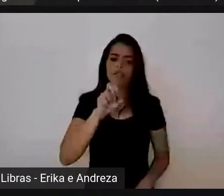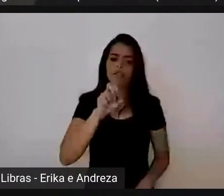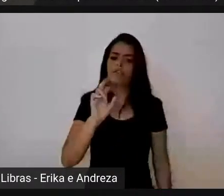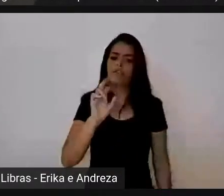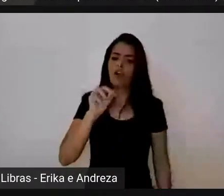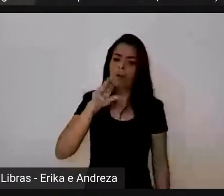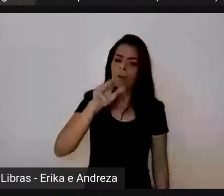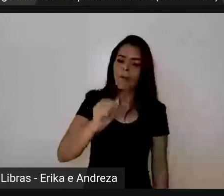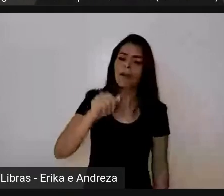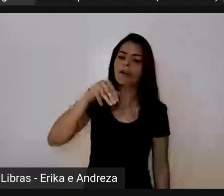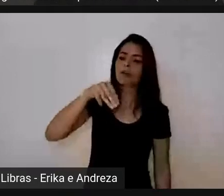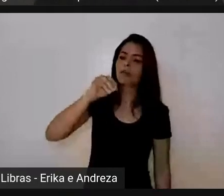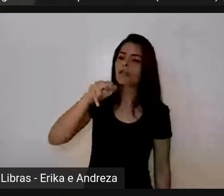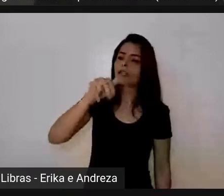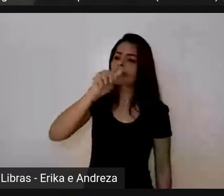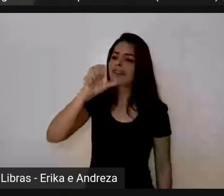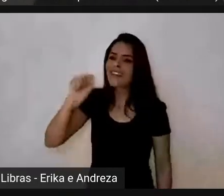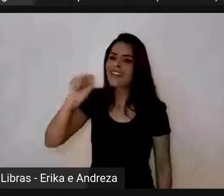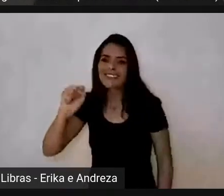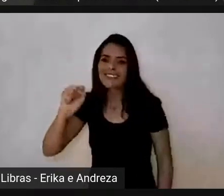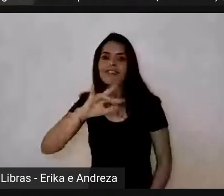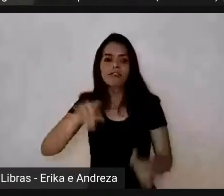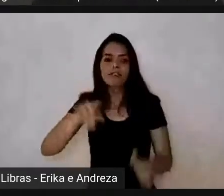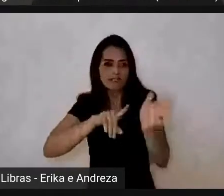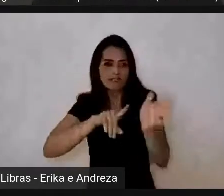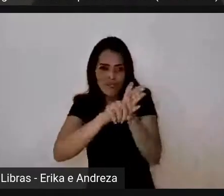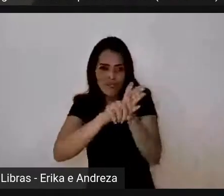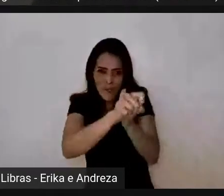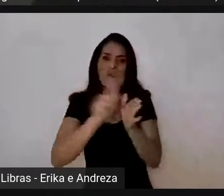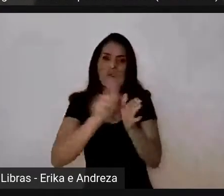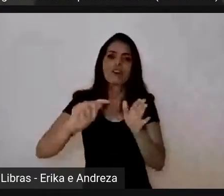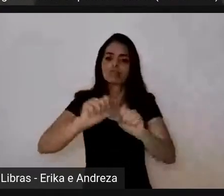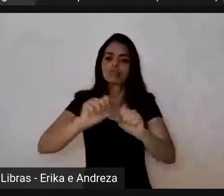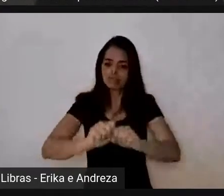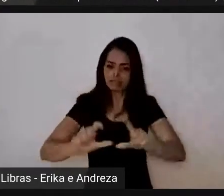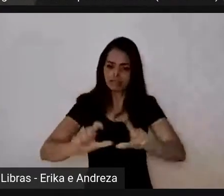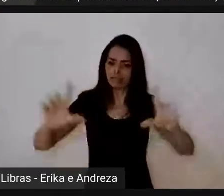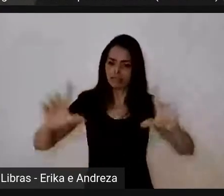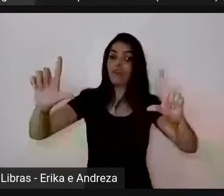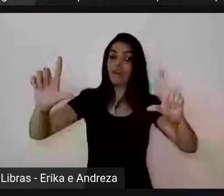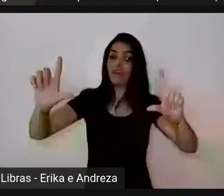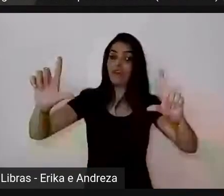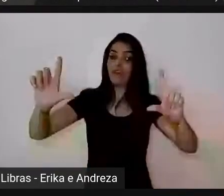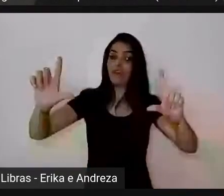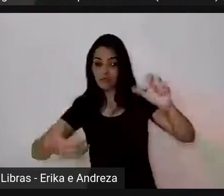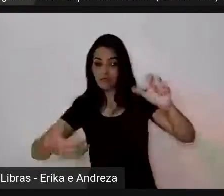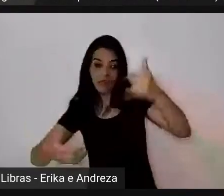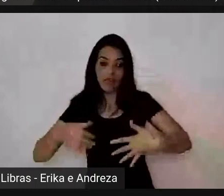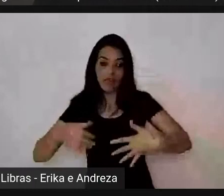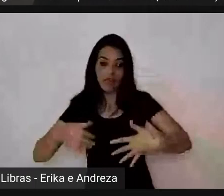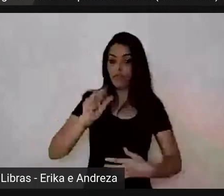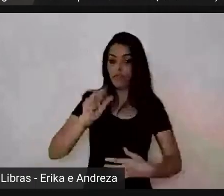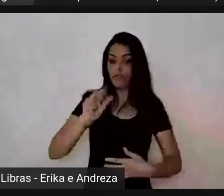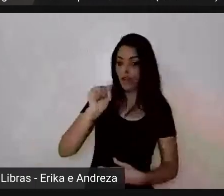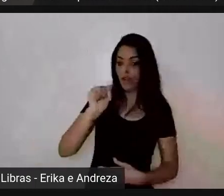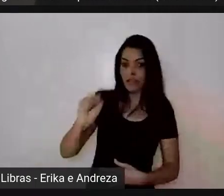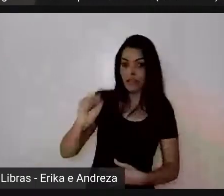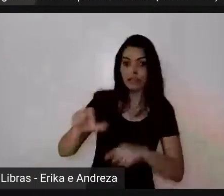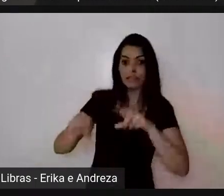no Google, vocês vão cair na página do governo de Minas, que tem processo com todas as vagas disponíveis para processo